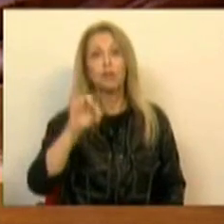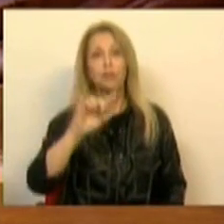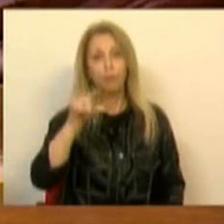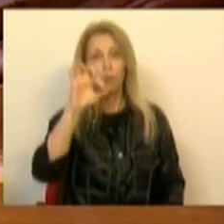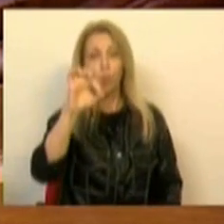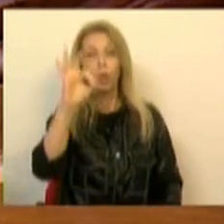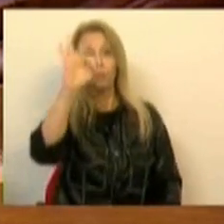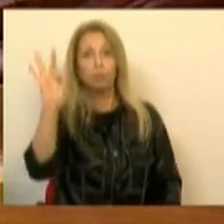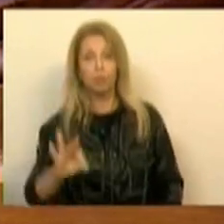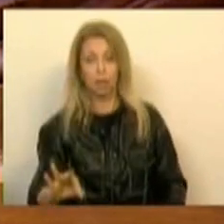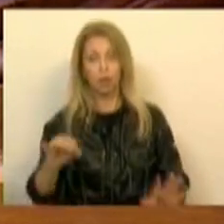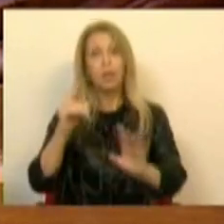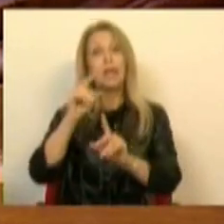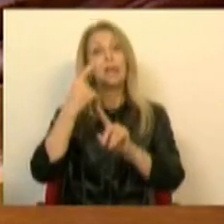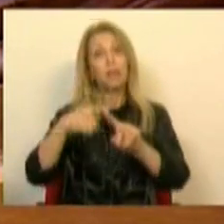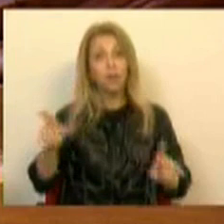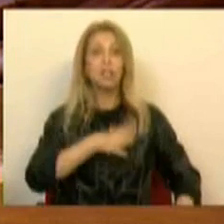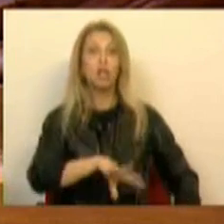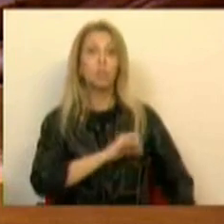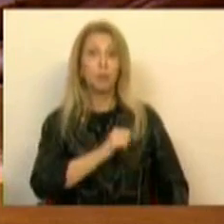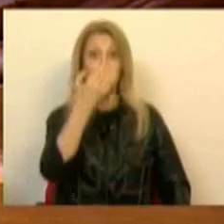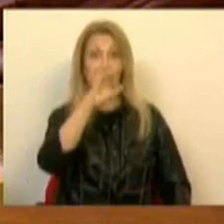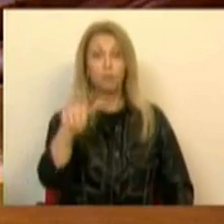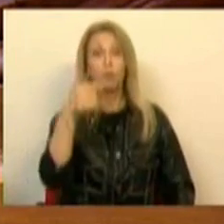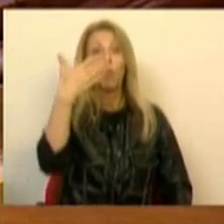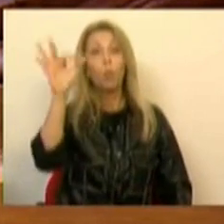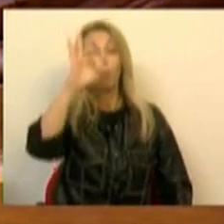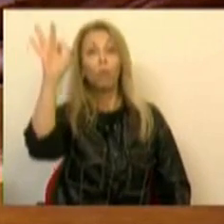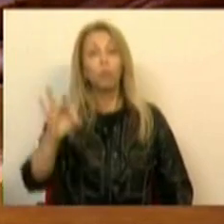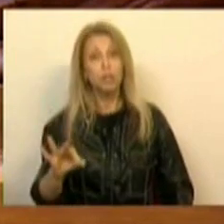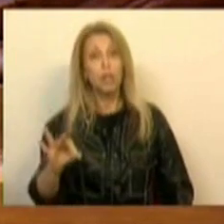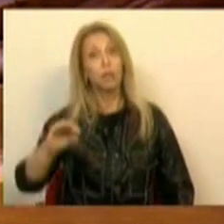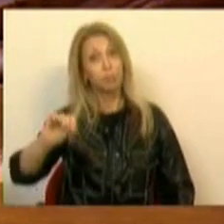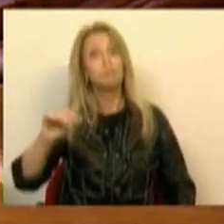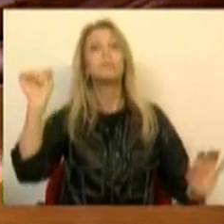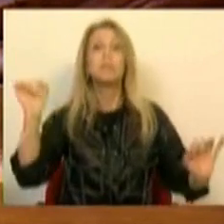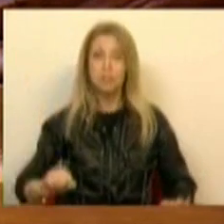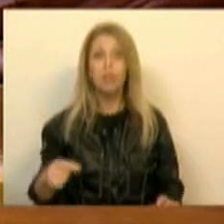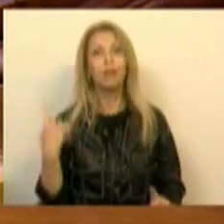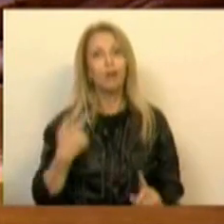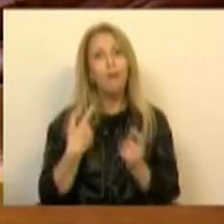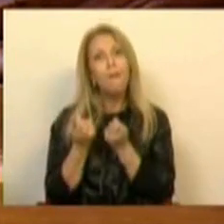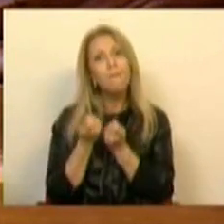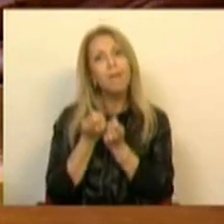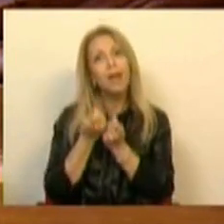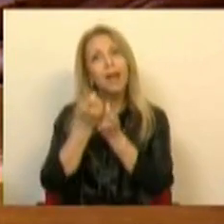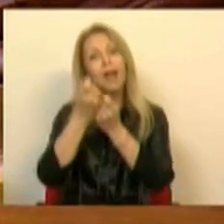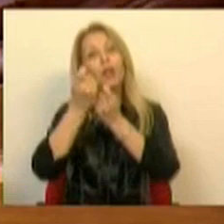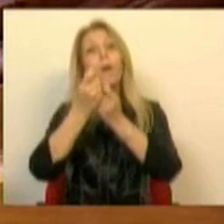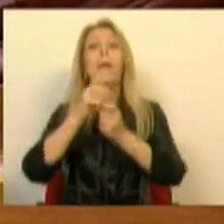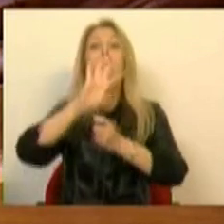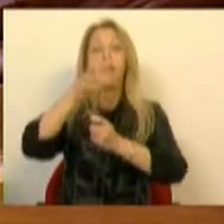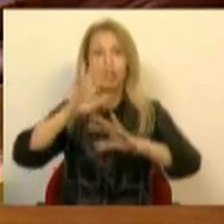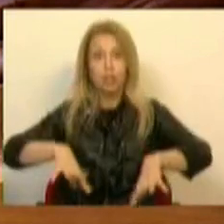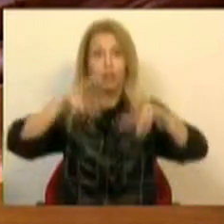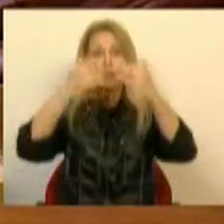pontos percentuais, a diferença para a Espanha em 7,1 pontos percentuais. Sim, nós estamos mais perto dos países mais